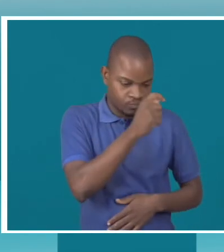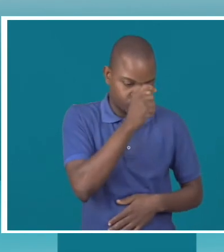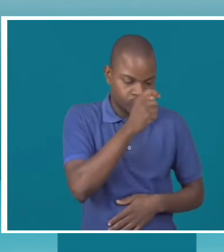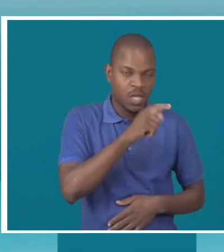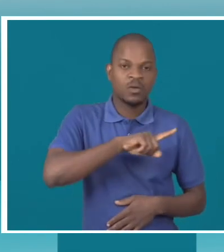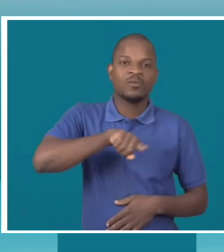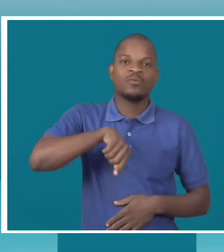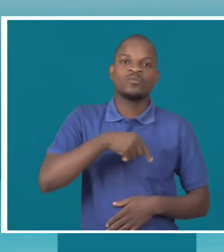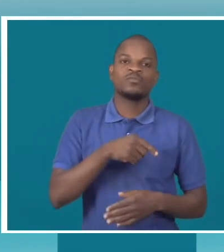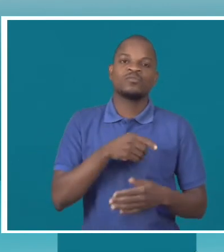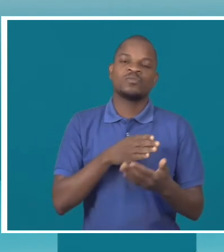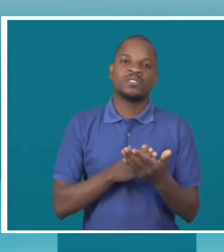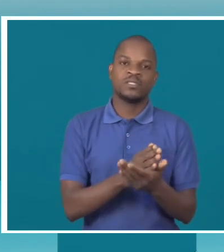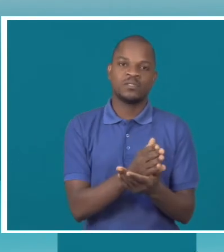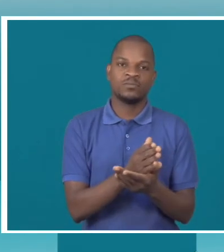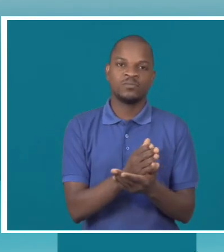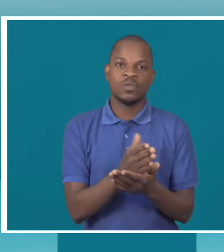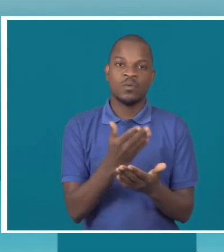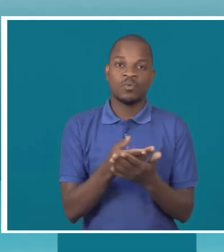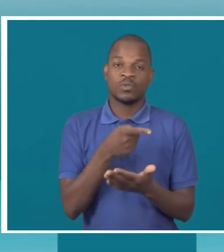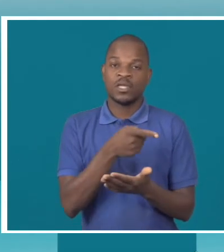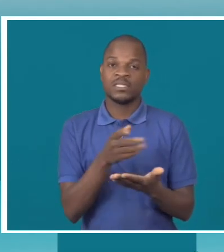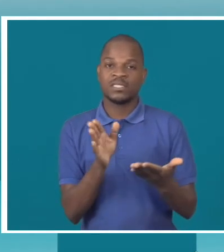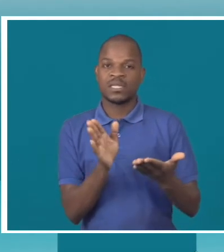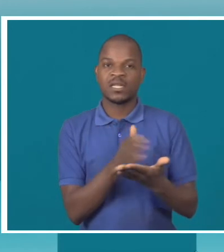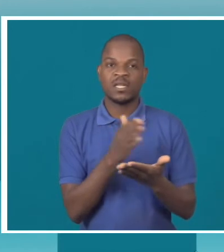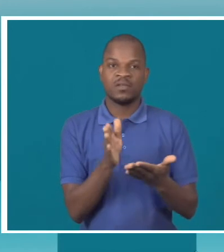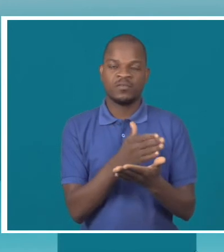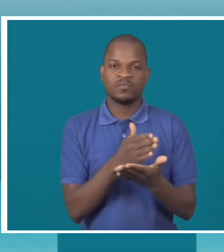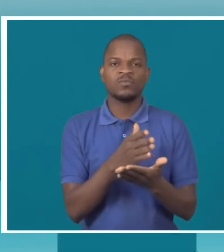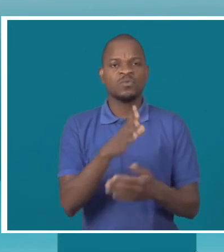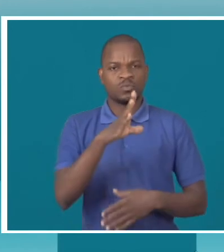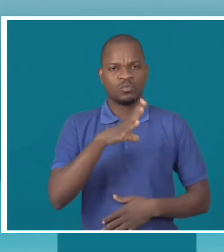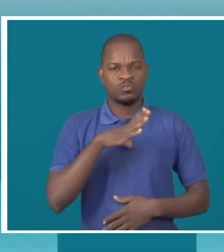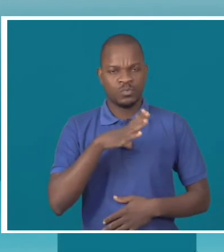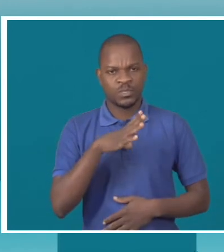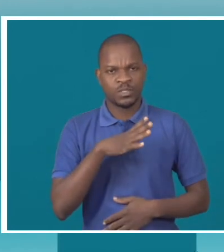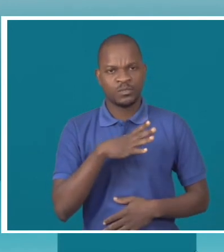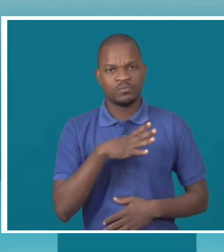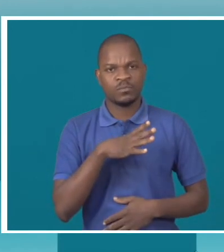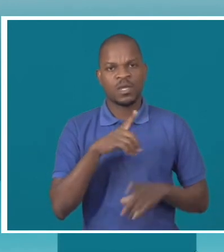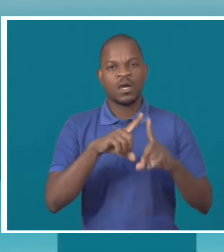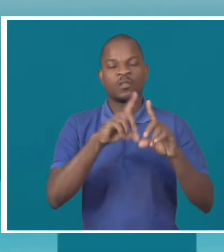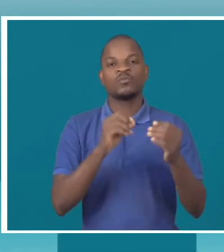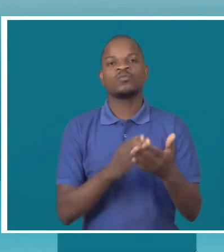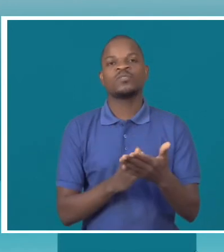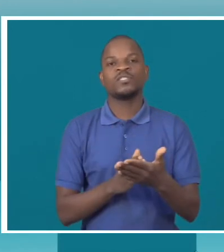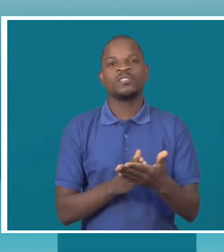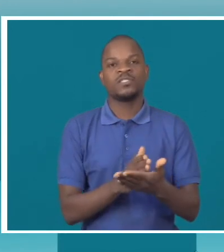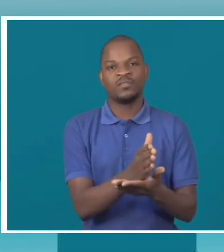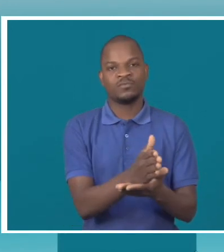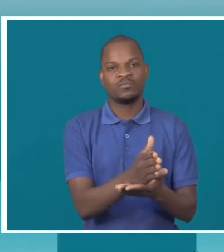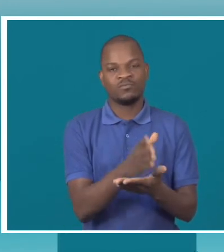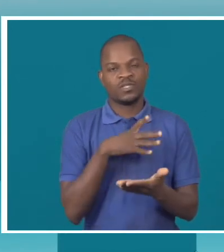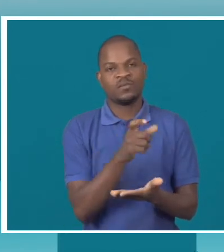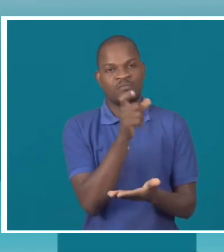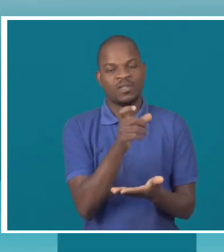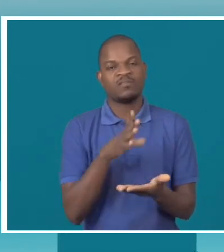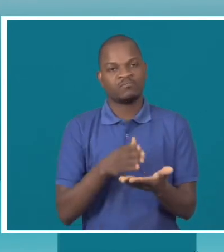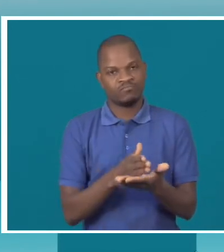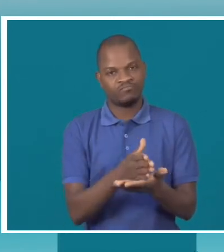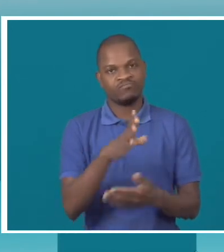sejam respeitados. É por isso que aqui, consegue ver, neste livro erguido, está escrito direitos.